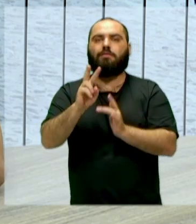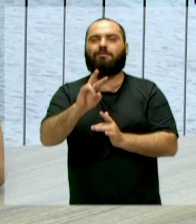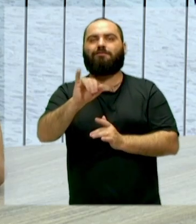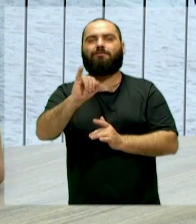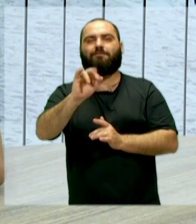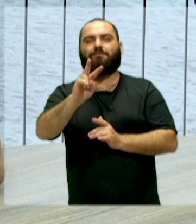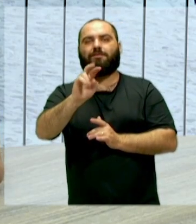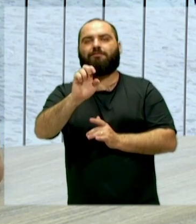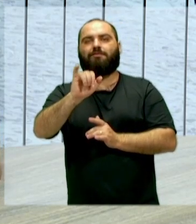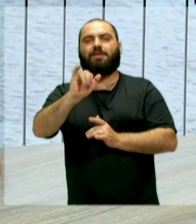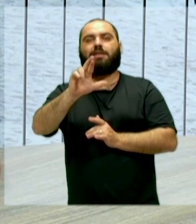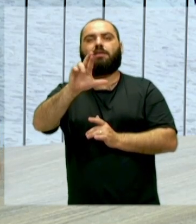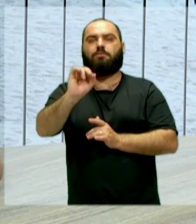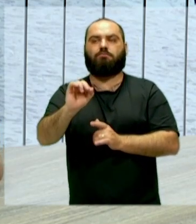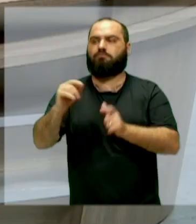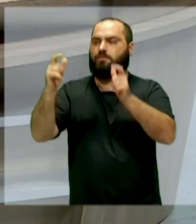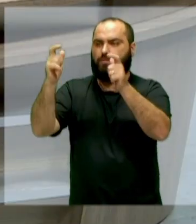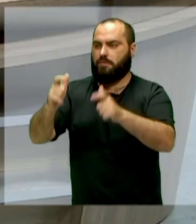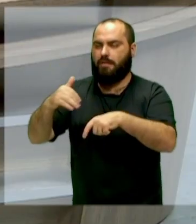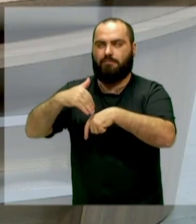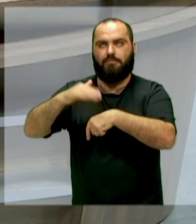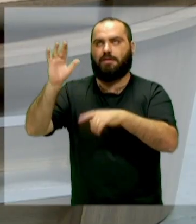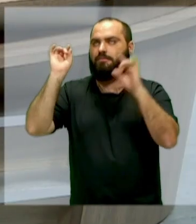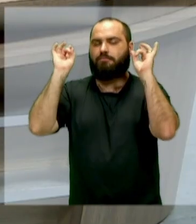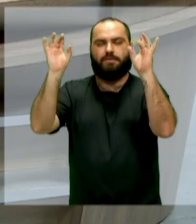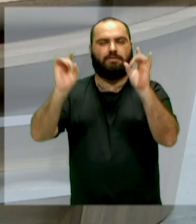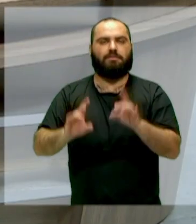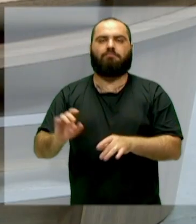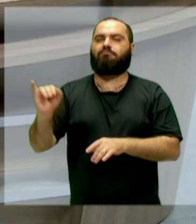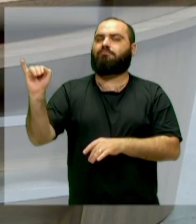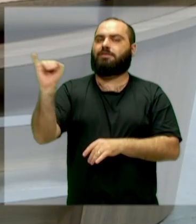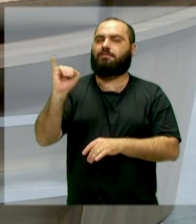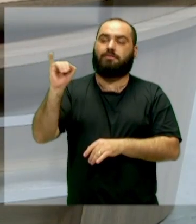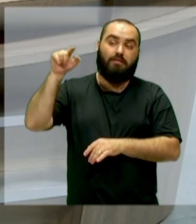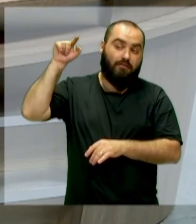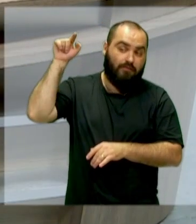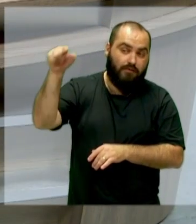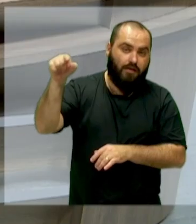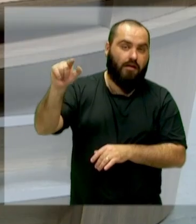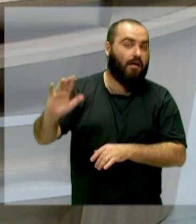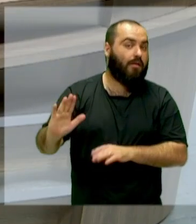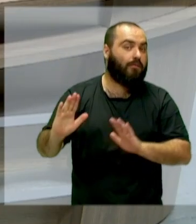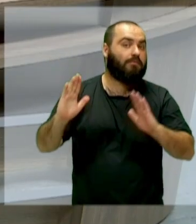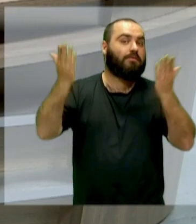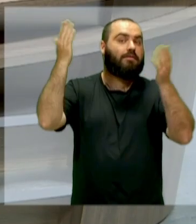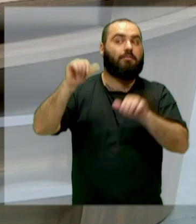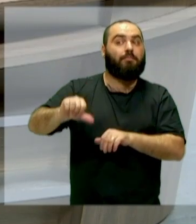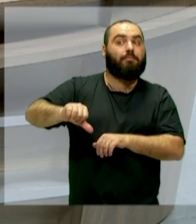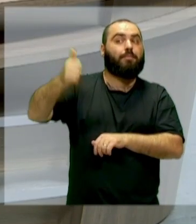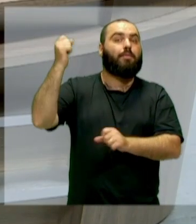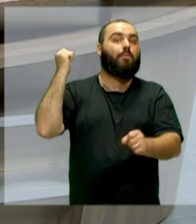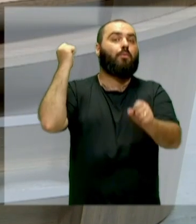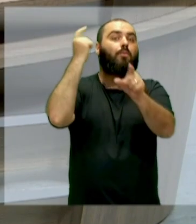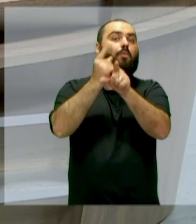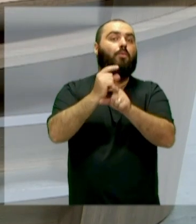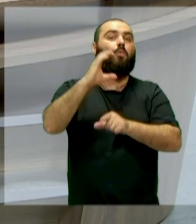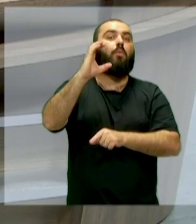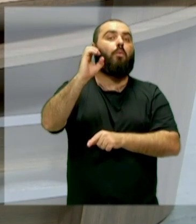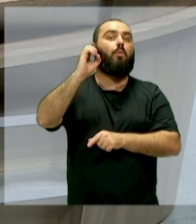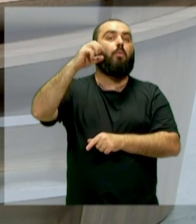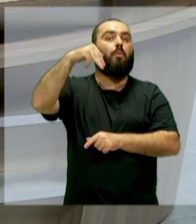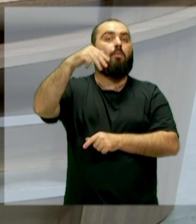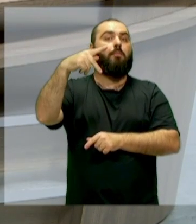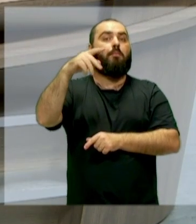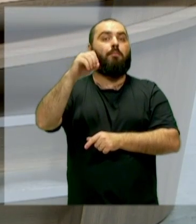também para mim é um dos lugares mais especiais da cidade e lá vai acontecer o primeiro encontro de composteiras de aí